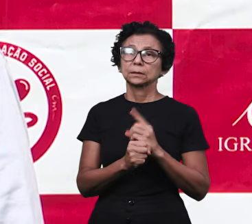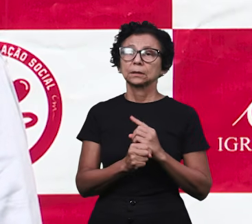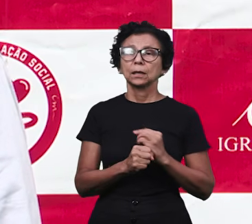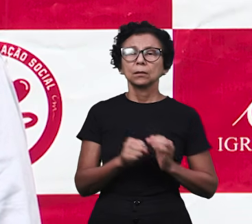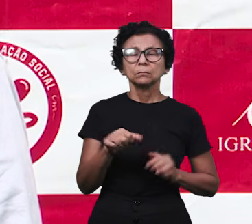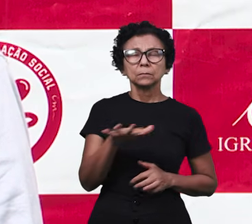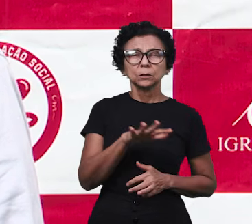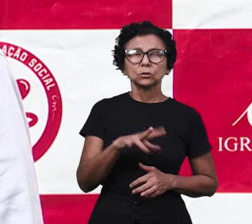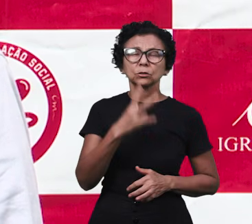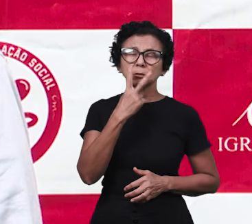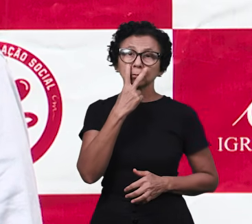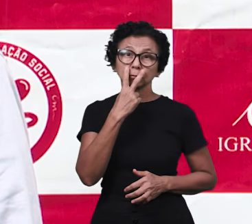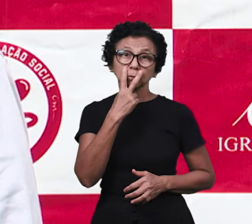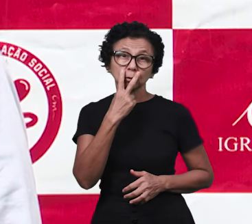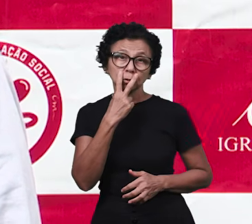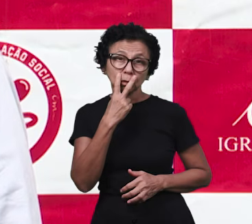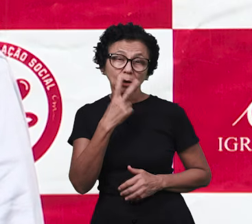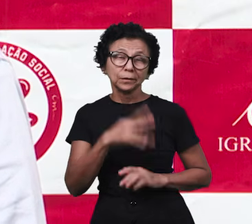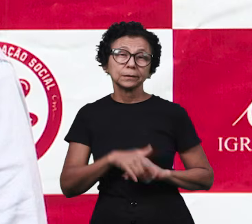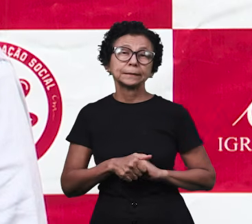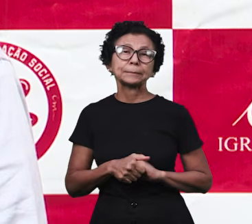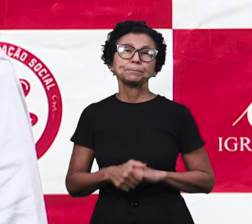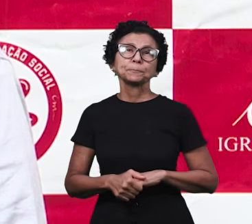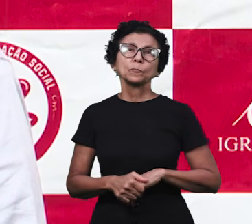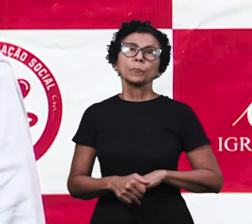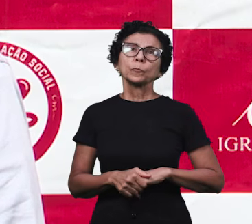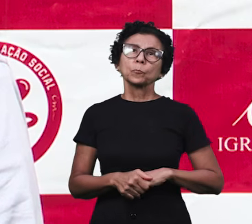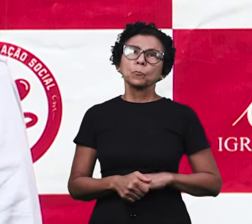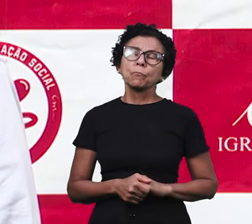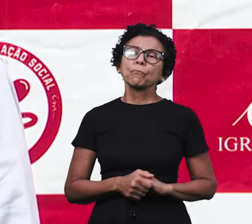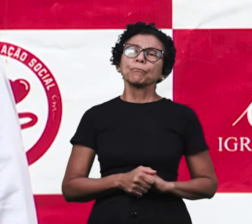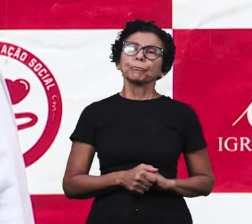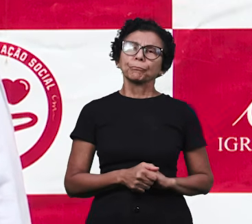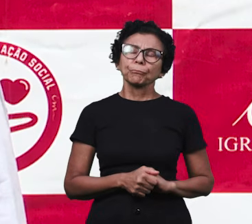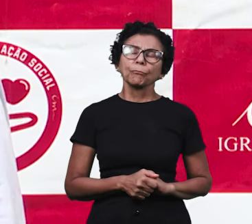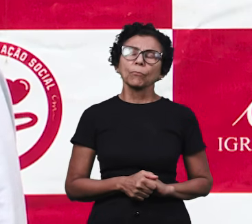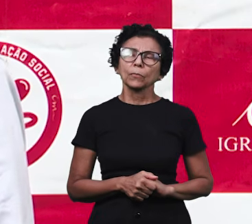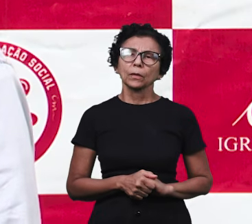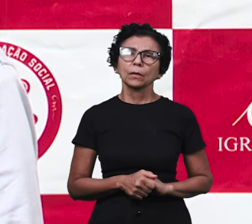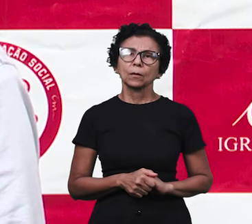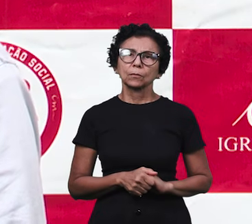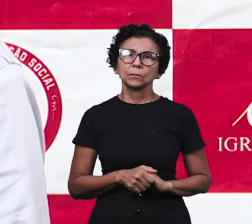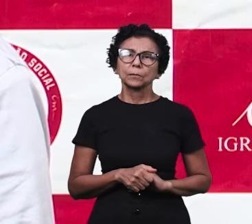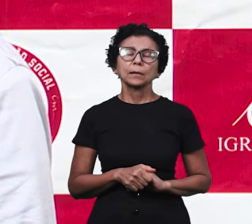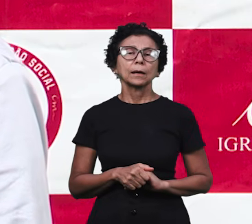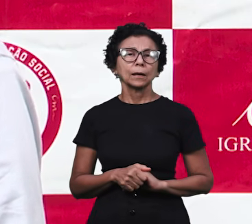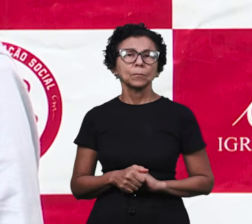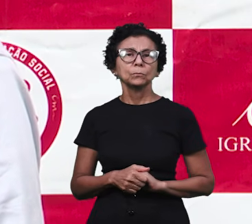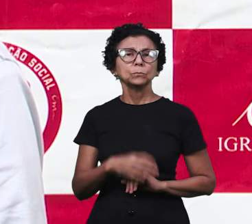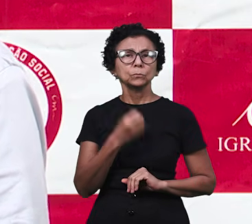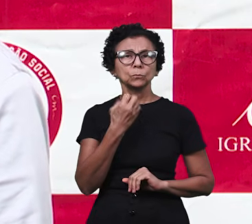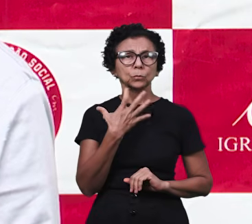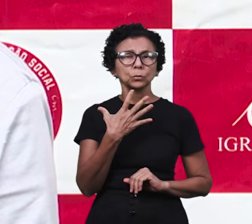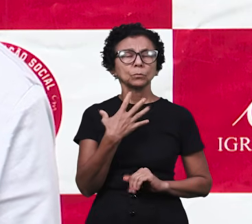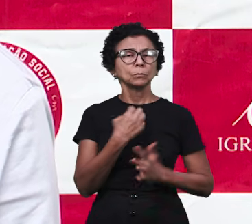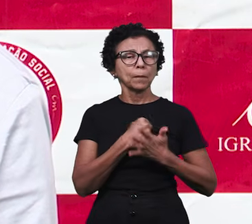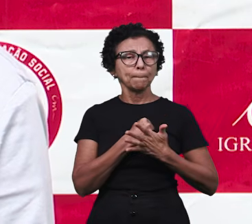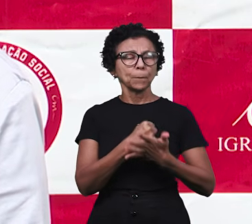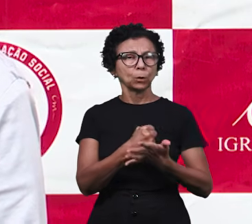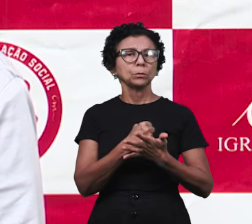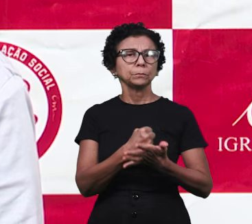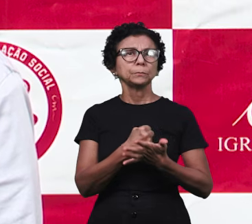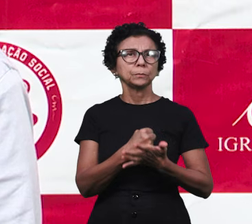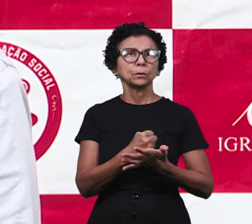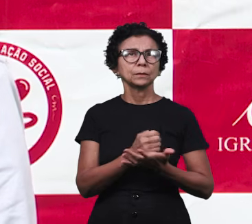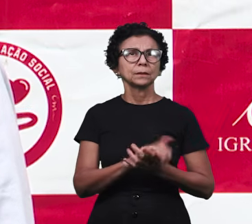uma coisa que é um dos municípios mais bem suportados por ação social da